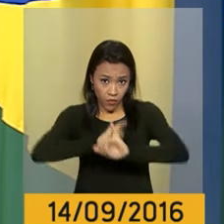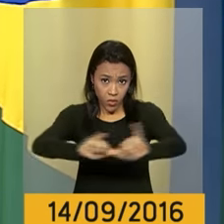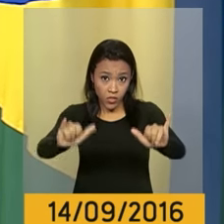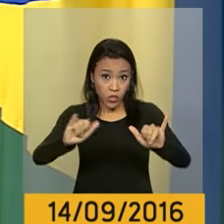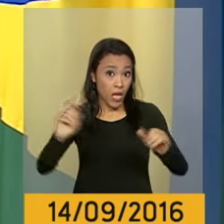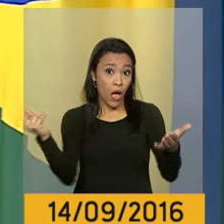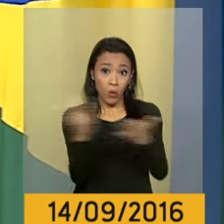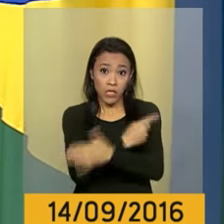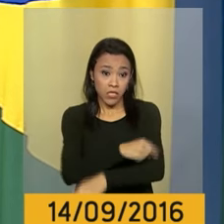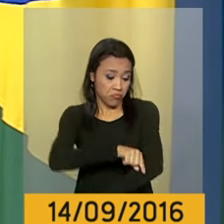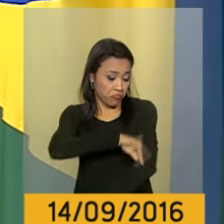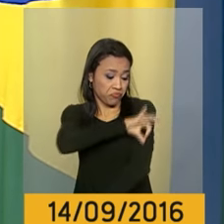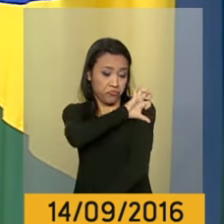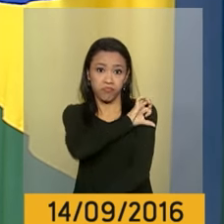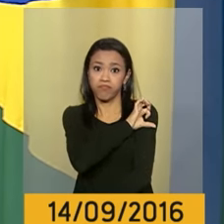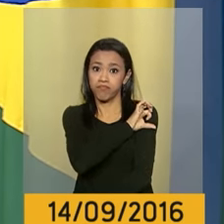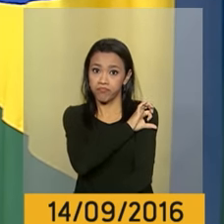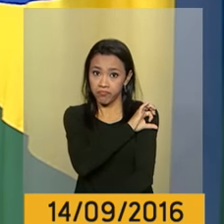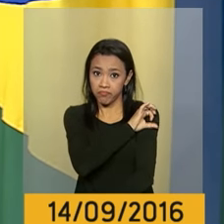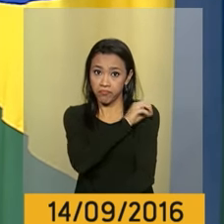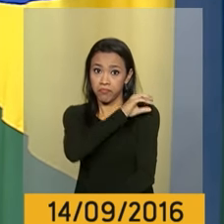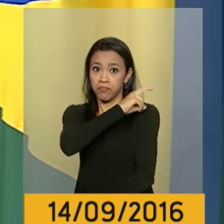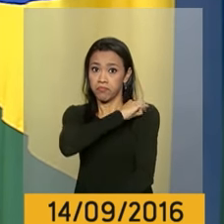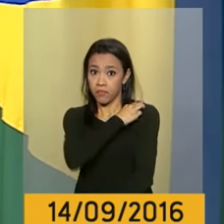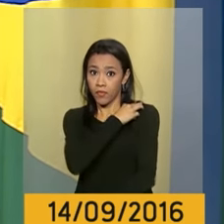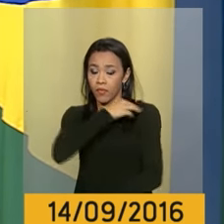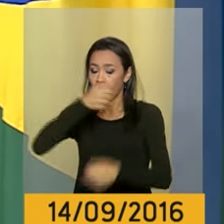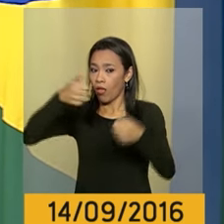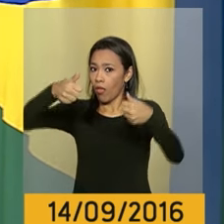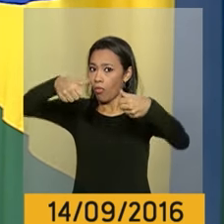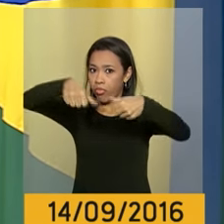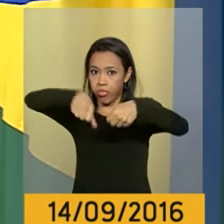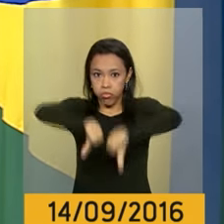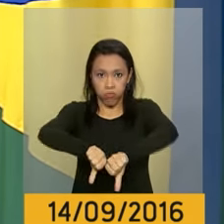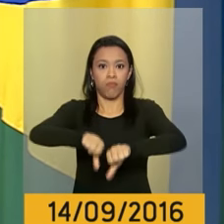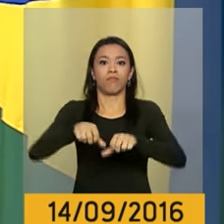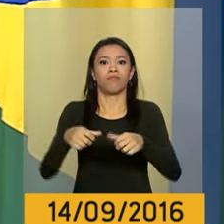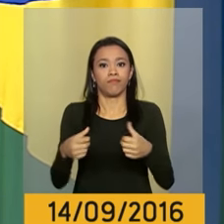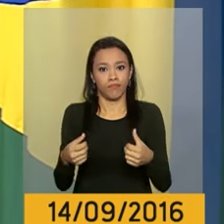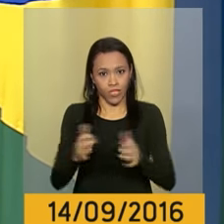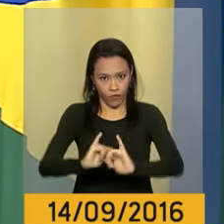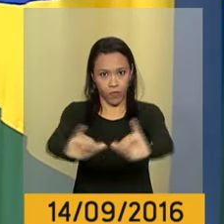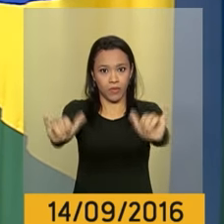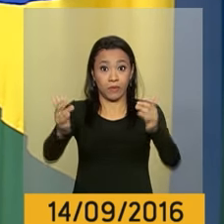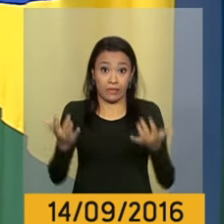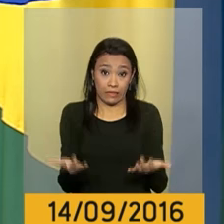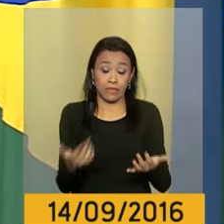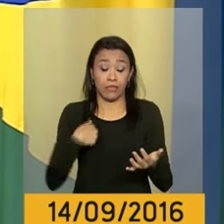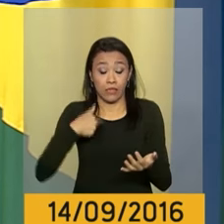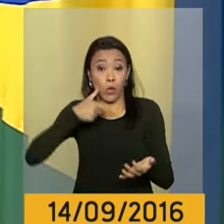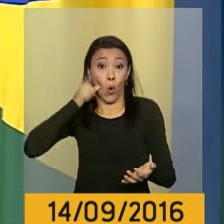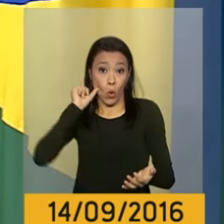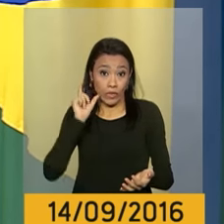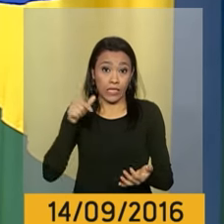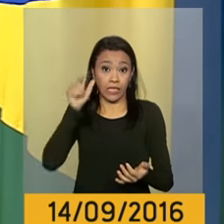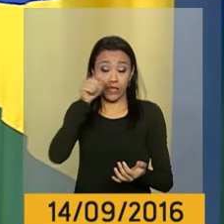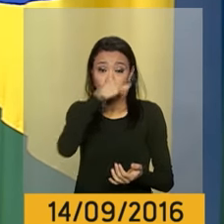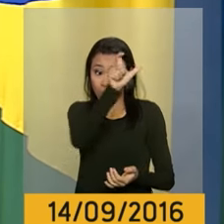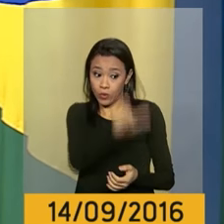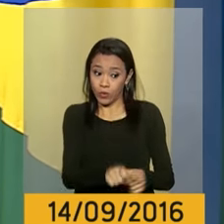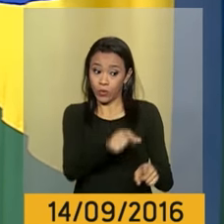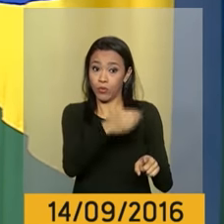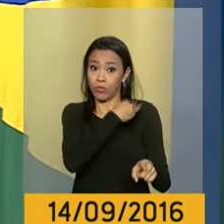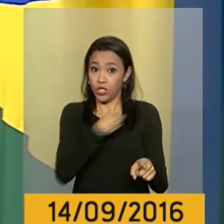ensino básico no nosso país, a queda acentuadíssima do ensino básico. E ainda ontem, o ministro Mendonça Filho me